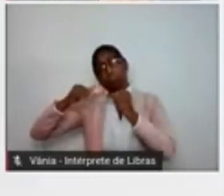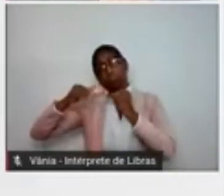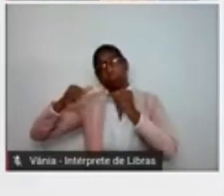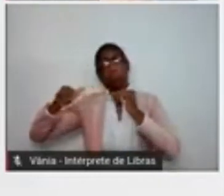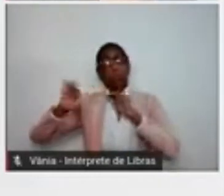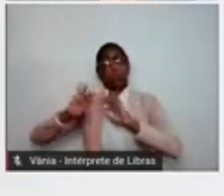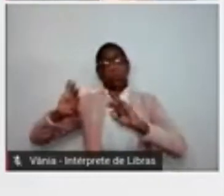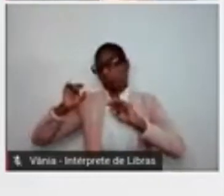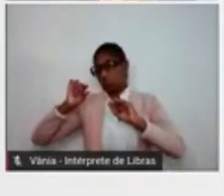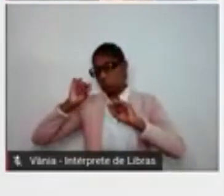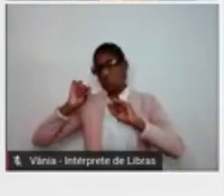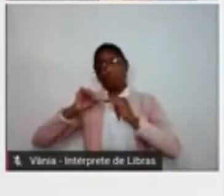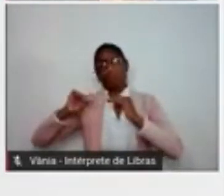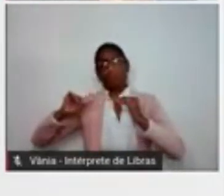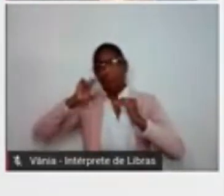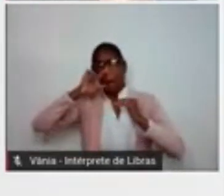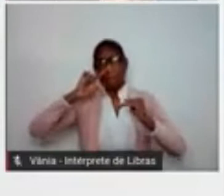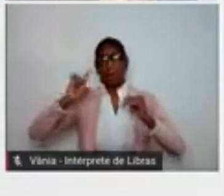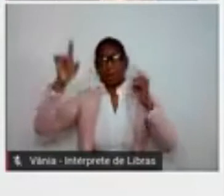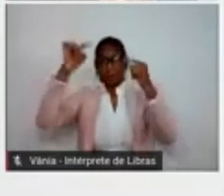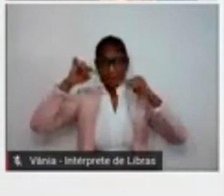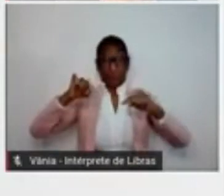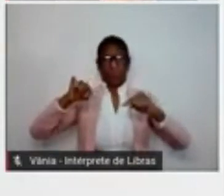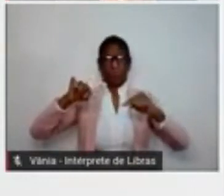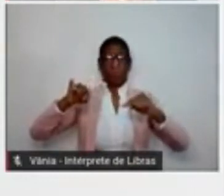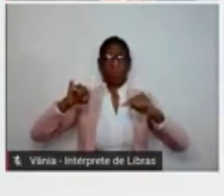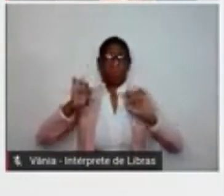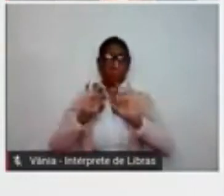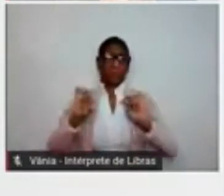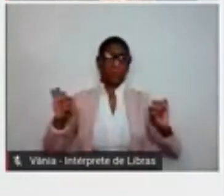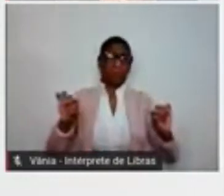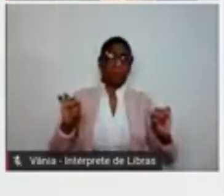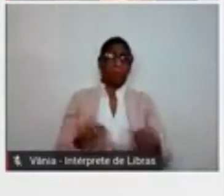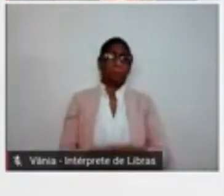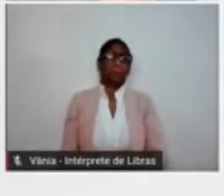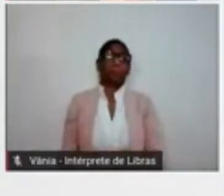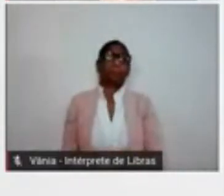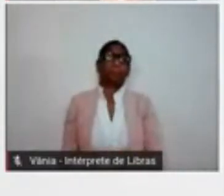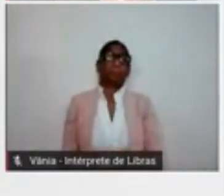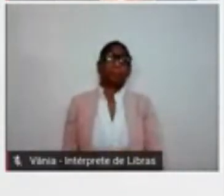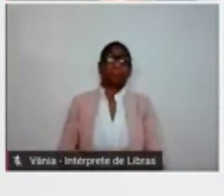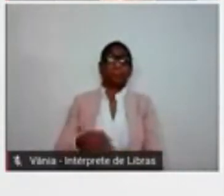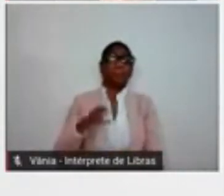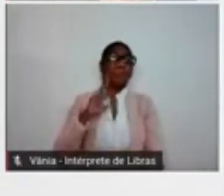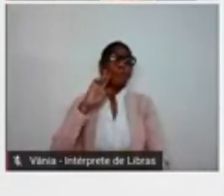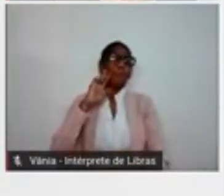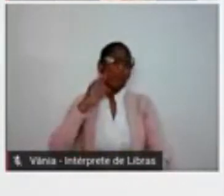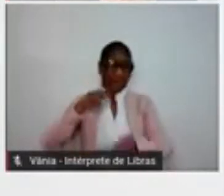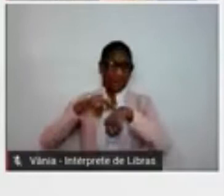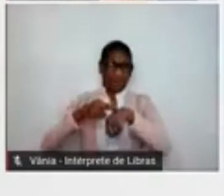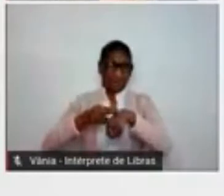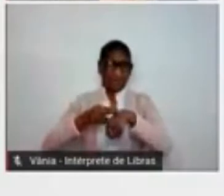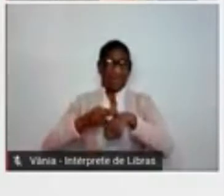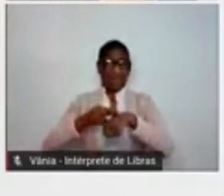muito baixo. A barrinha amarela são os pacientes confirmados para a Covid, a parte lilás são dos pacientes suspeitos de